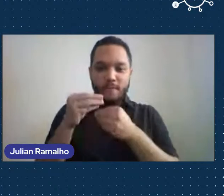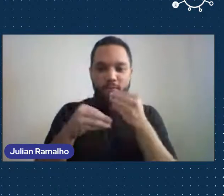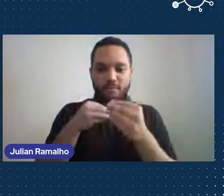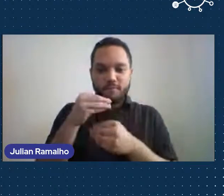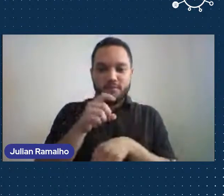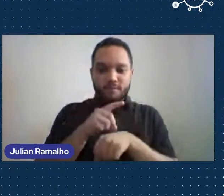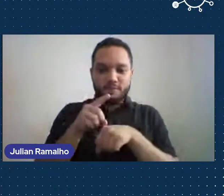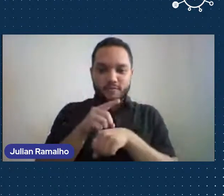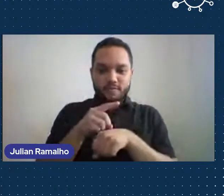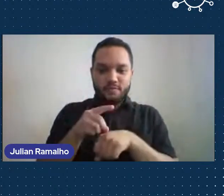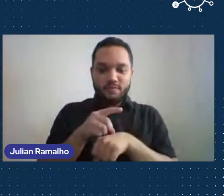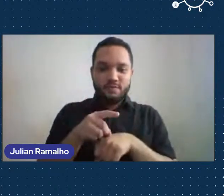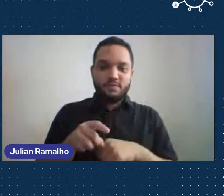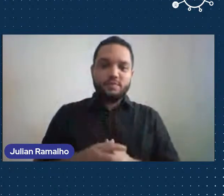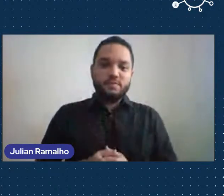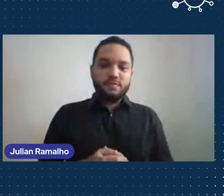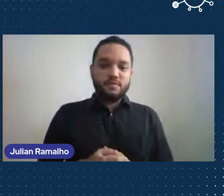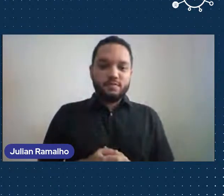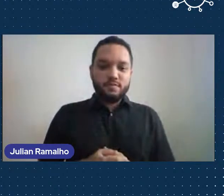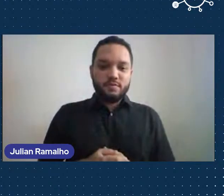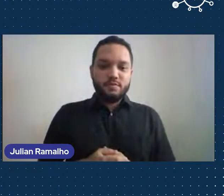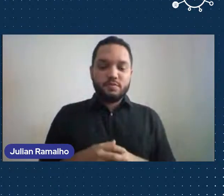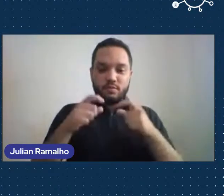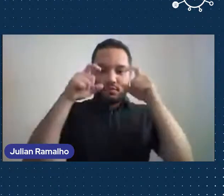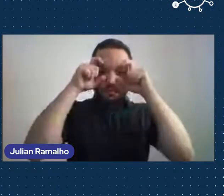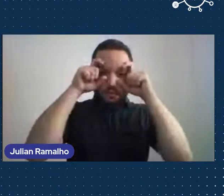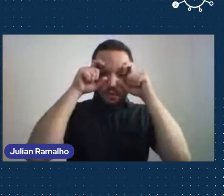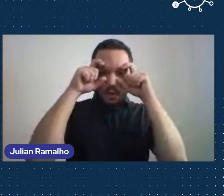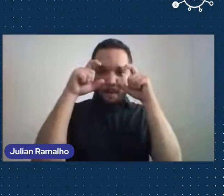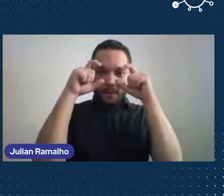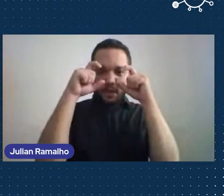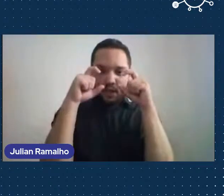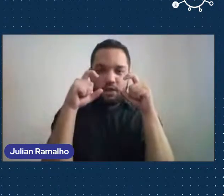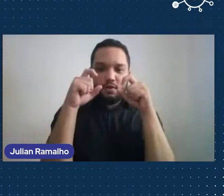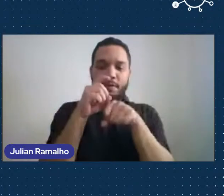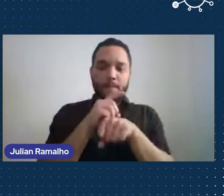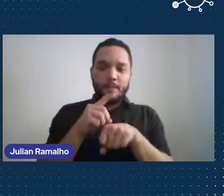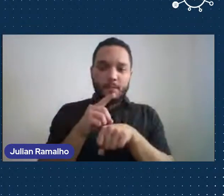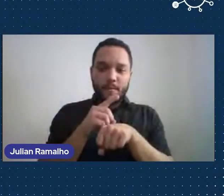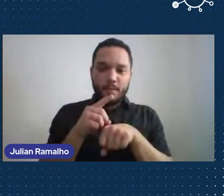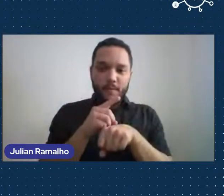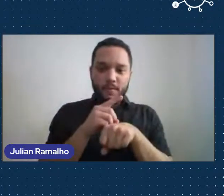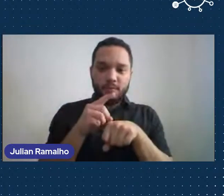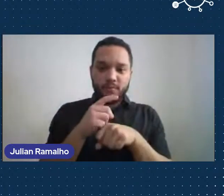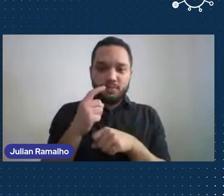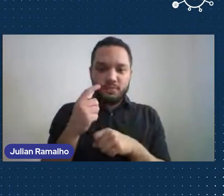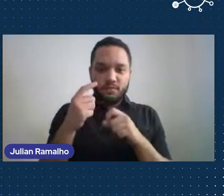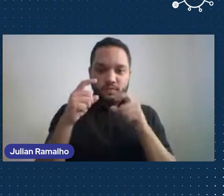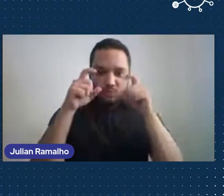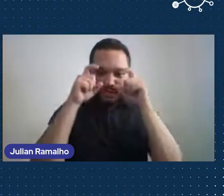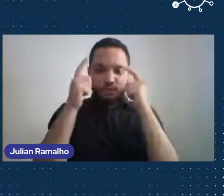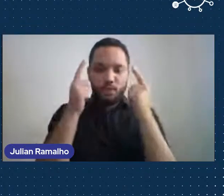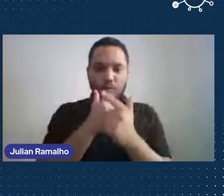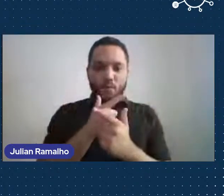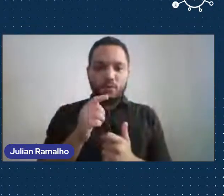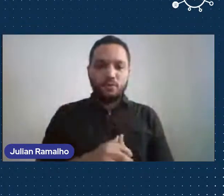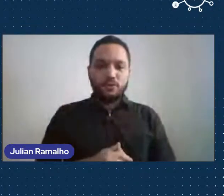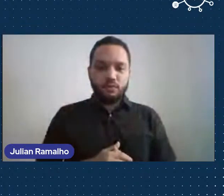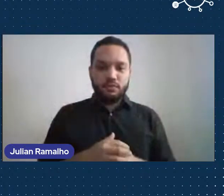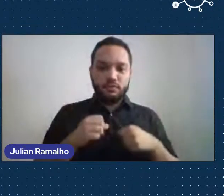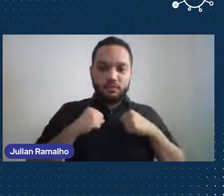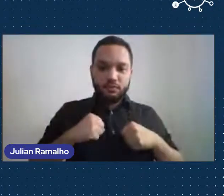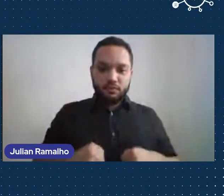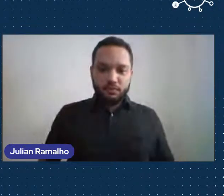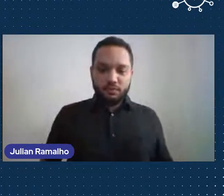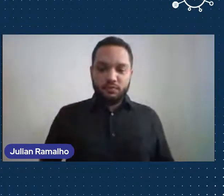e pretos. Né? Estou usando um óculos pequeno preto, com lentes claras. Estou trajando uma